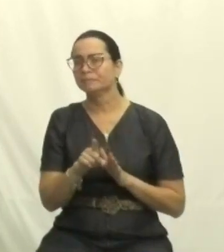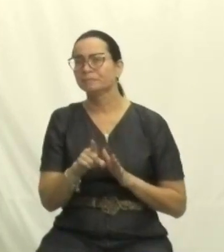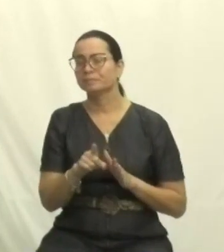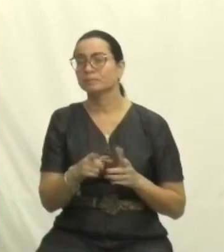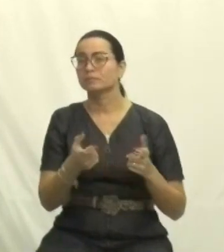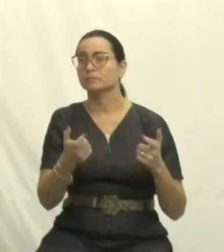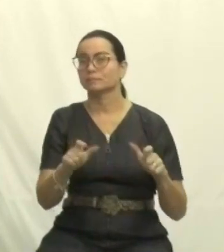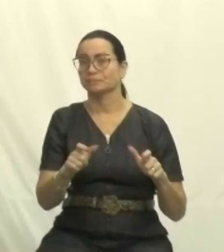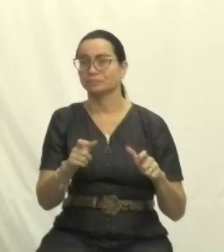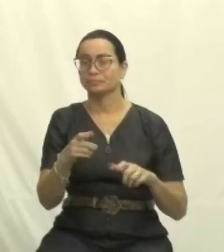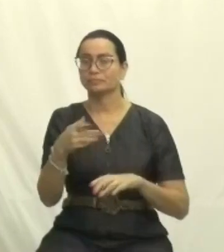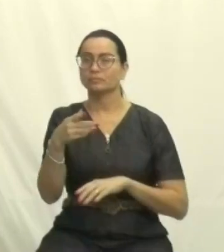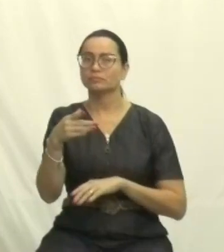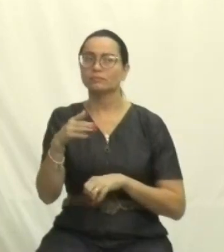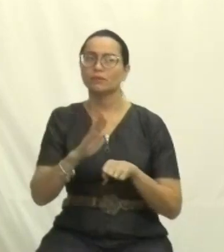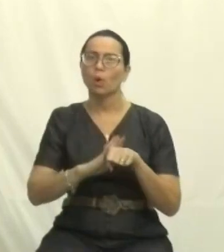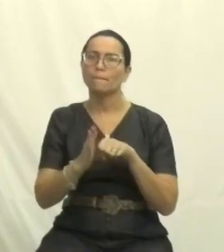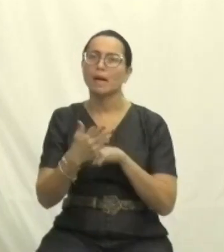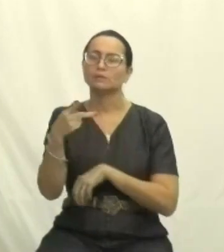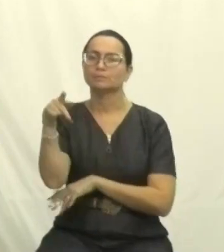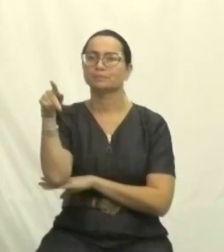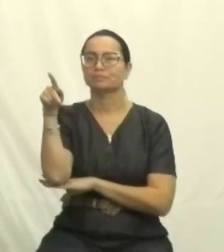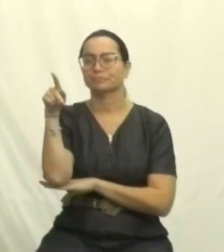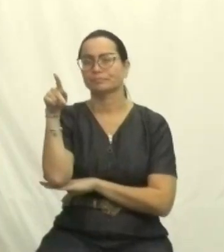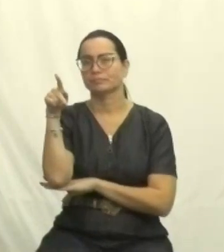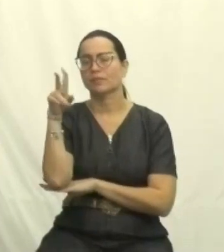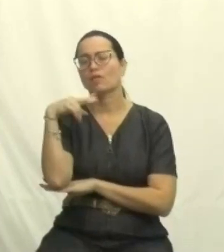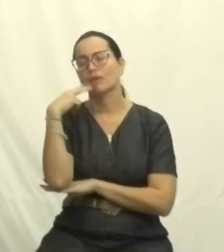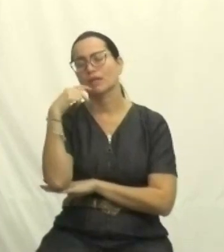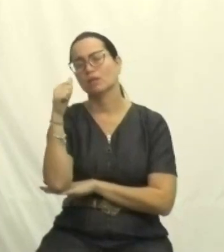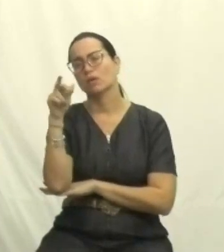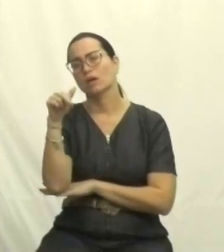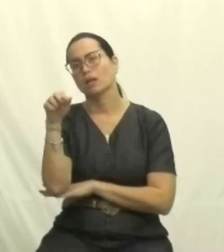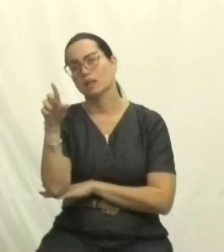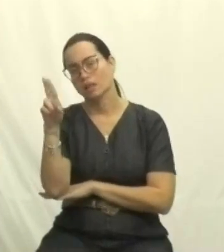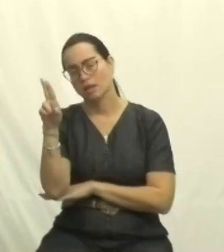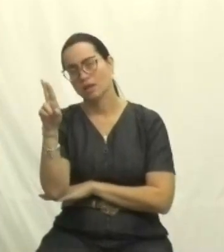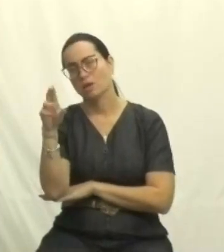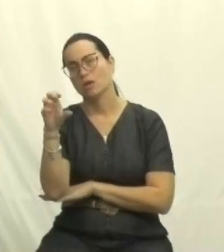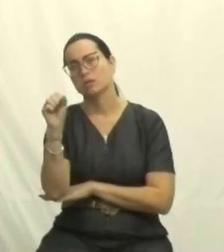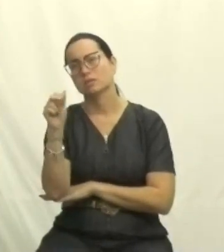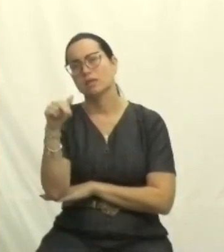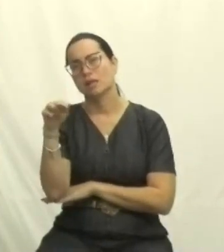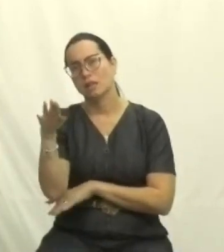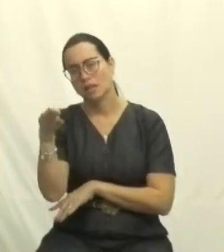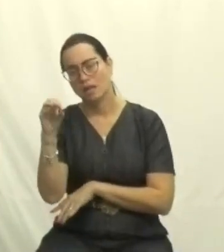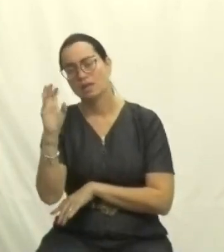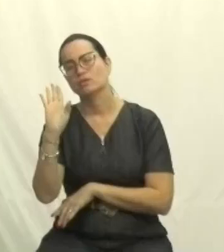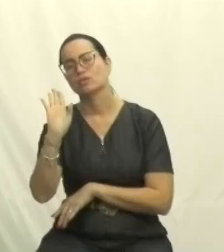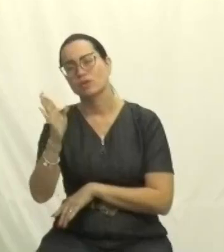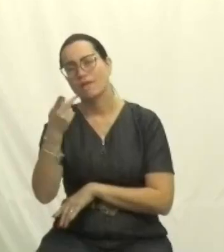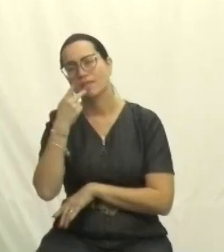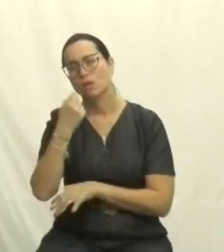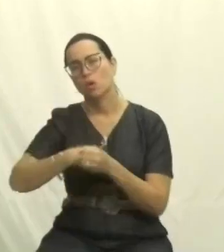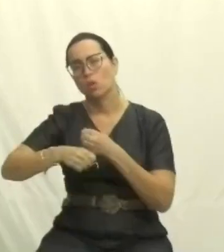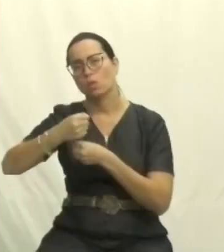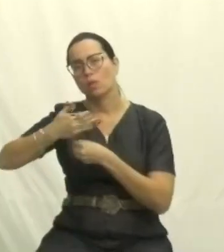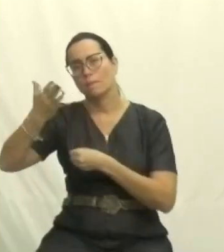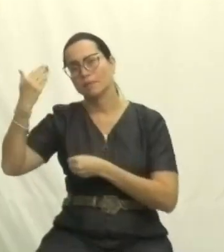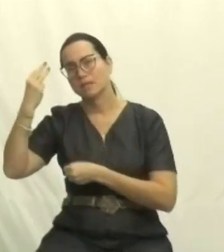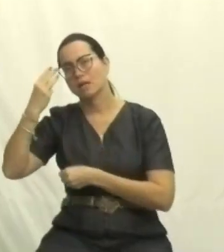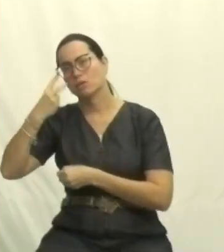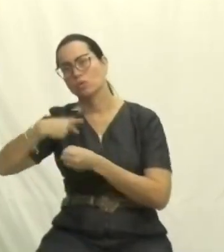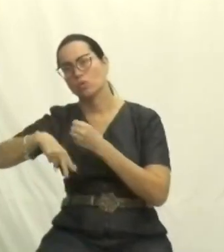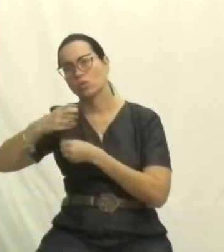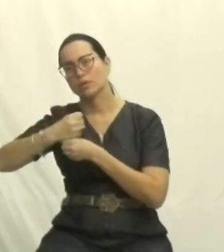Pinheirinho. Eu sei que o vereador Arleu, o vereador Salésio trouxeram, o vereador Paulo trouxeram essa situação já no ano passado, no ano retrasado. A